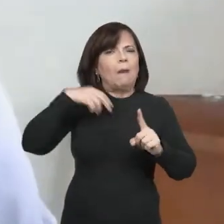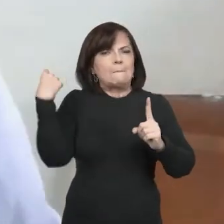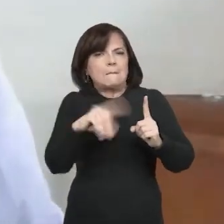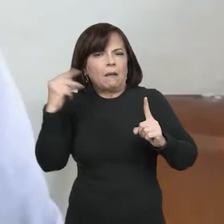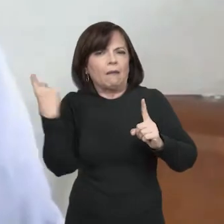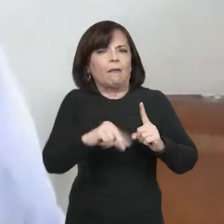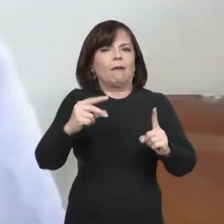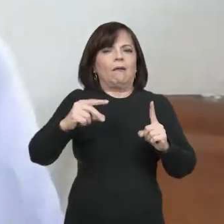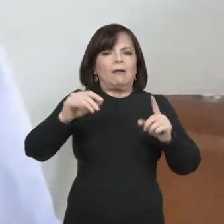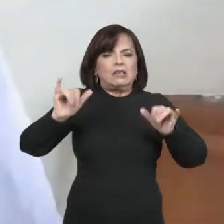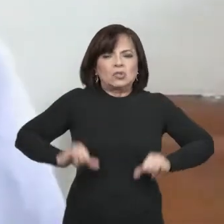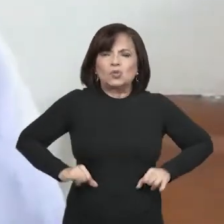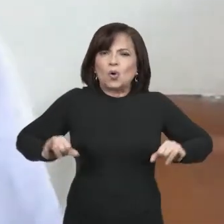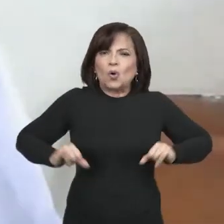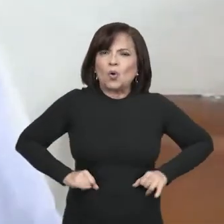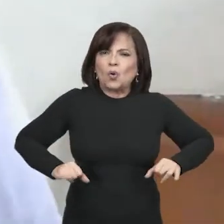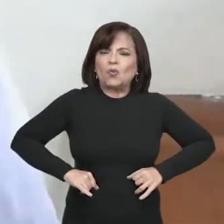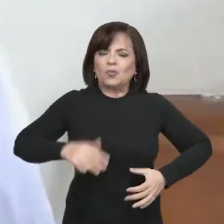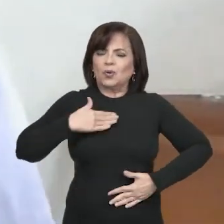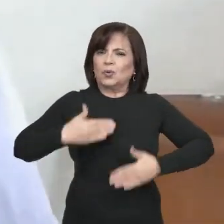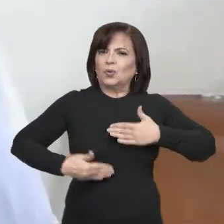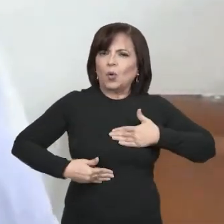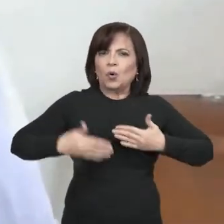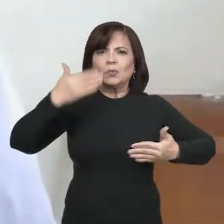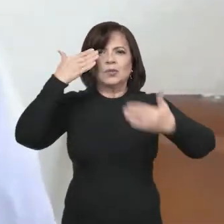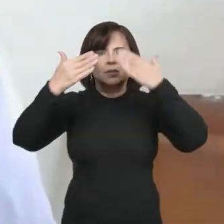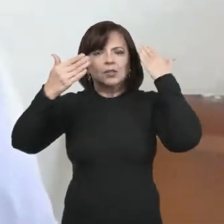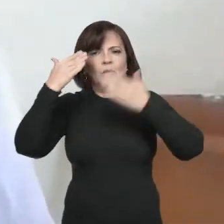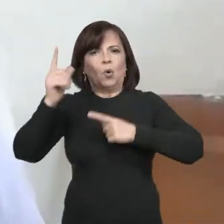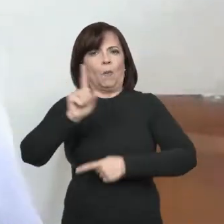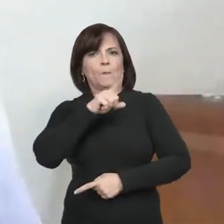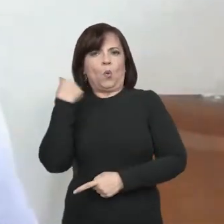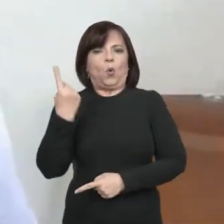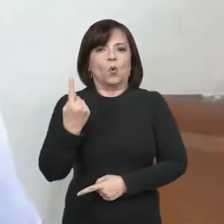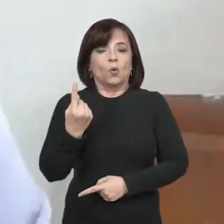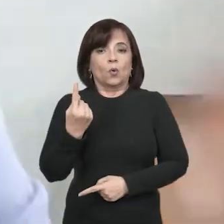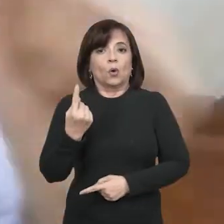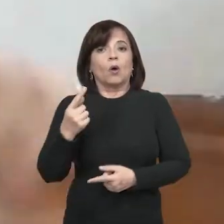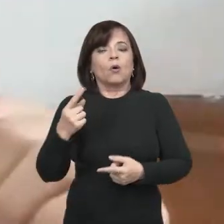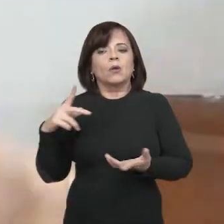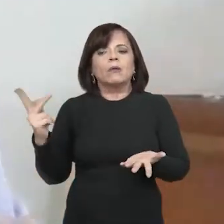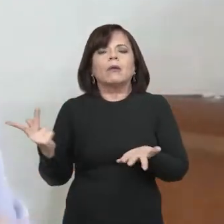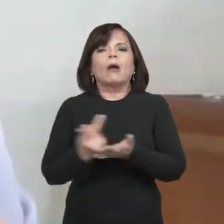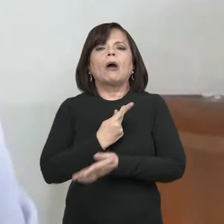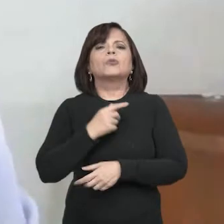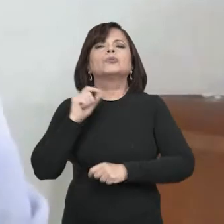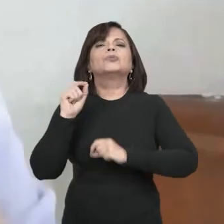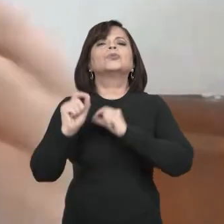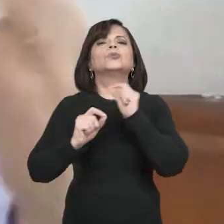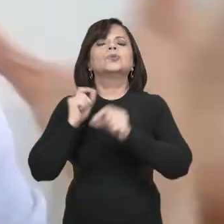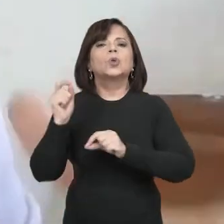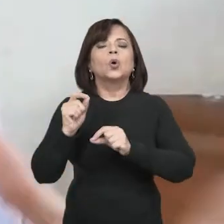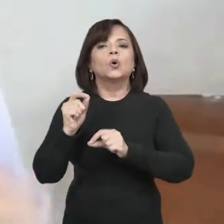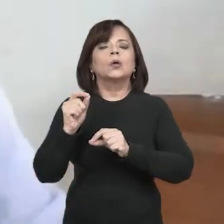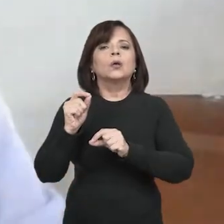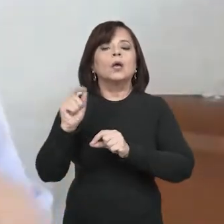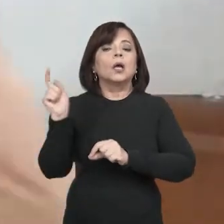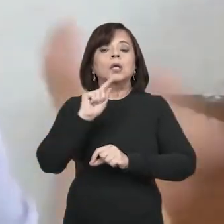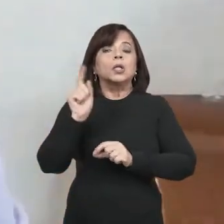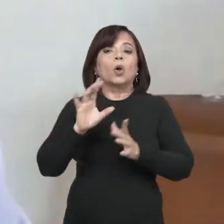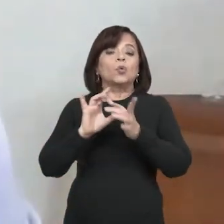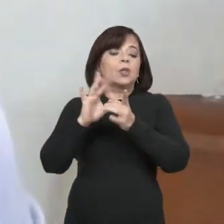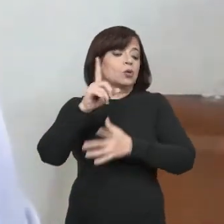dias, ela passou por intenso sofrimento físico e psicológico que levaram à sua morte. E houve um recurso que dificultou